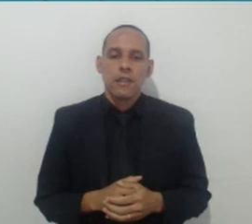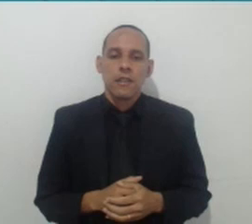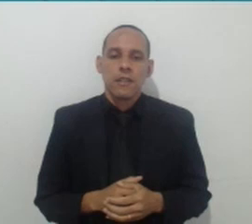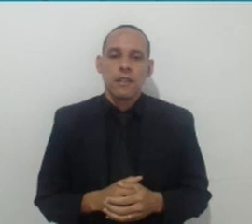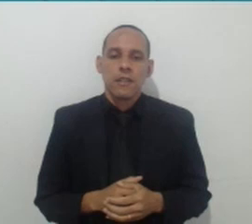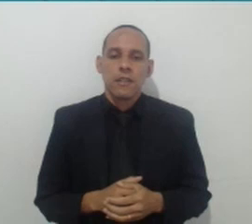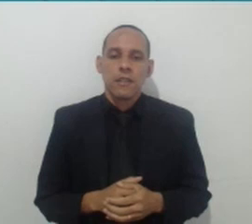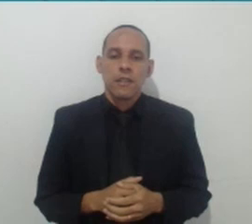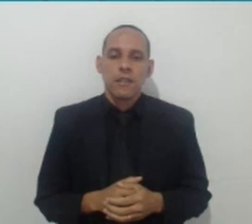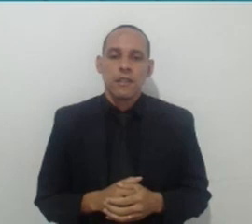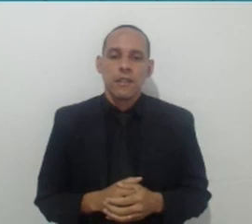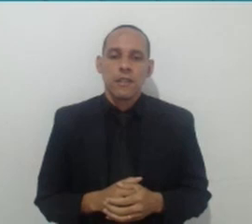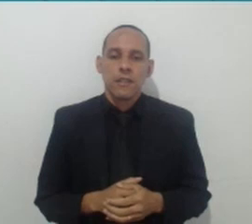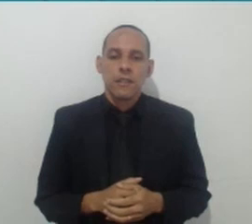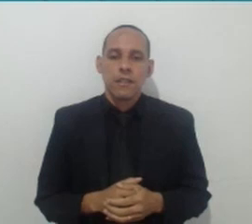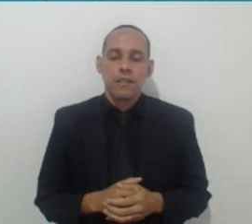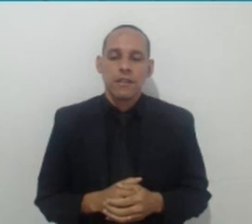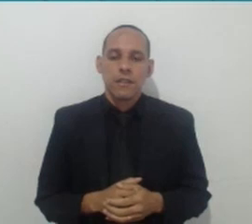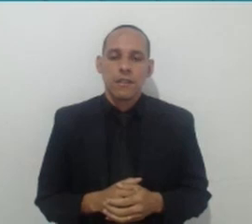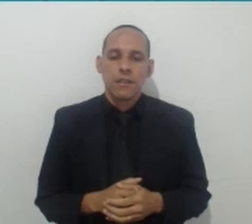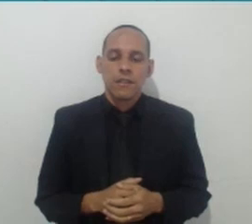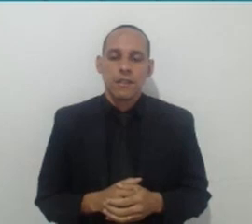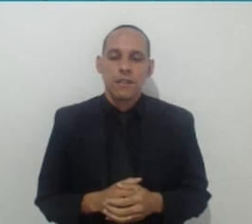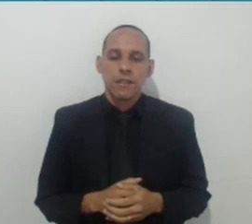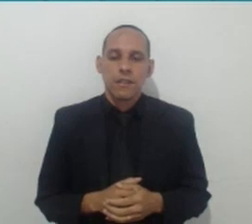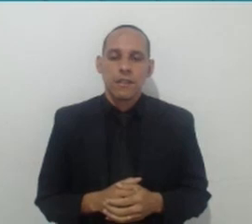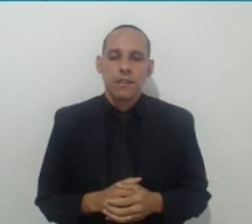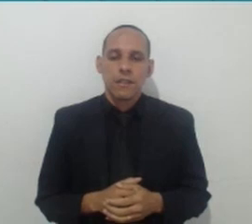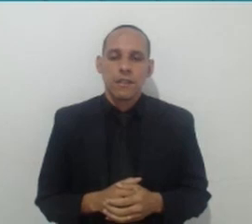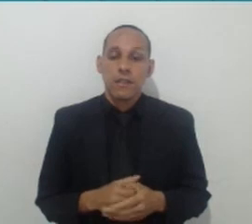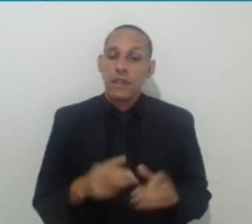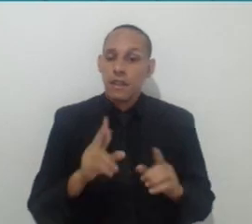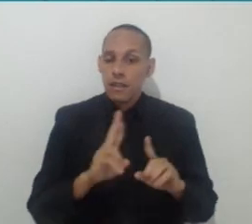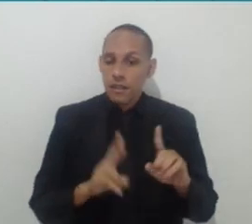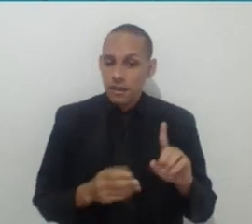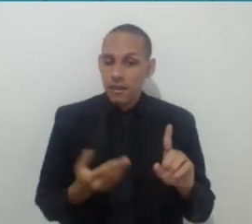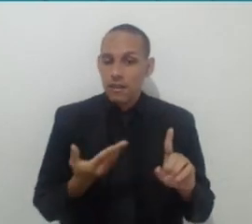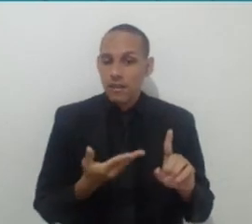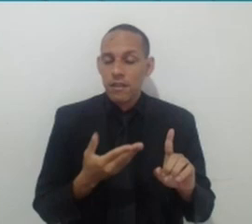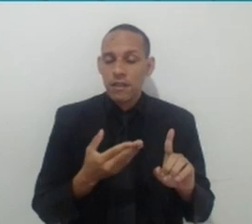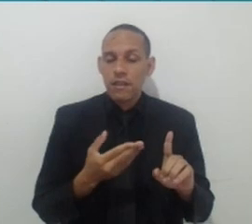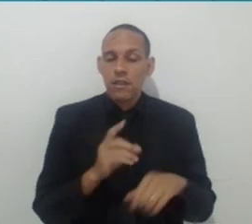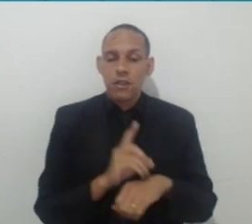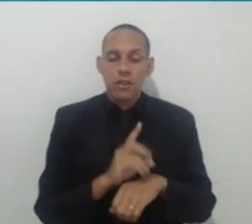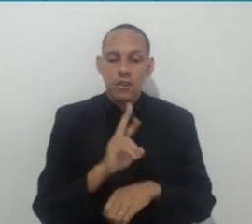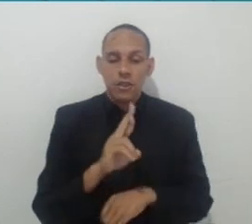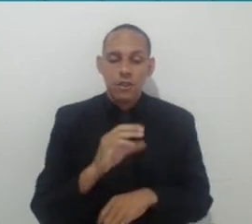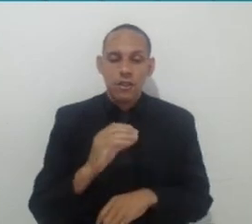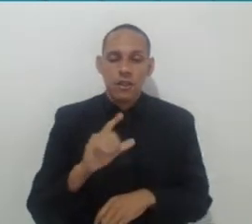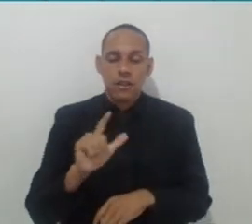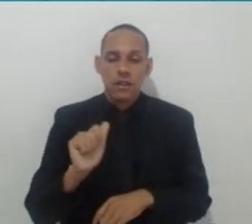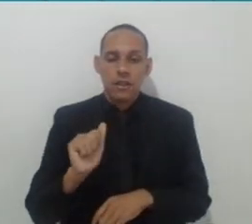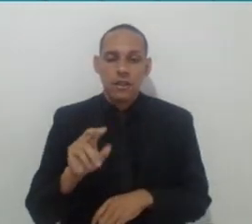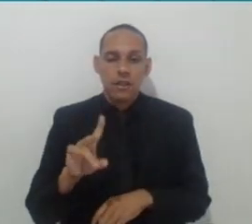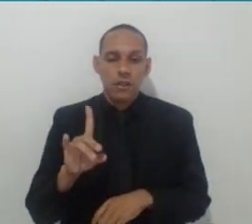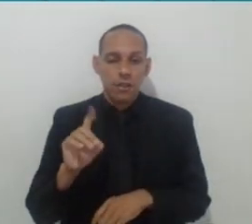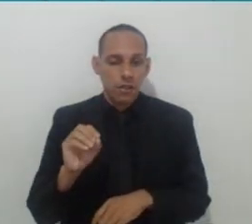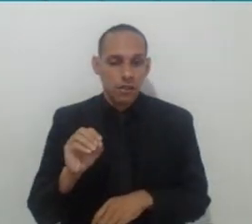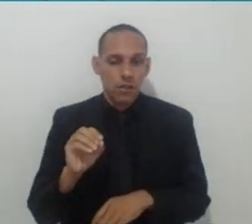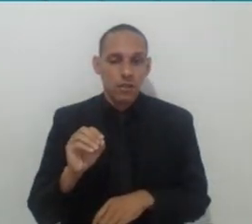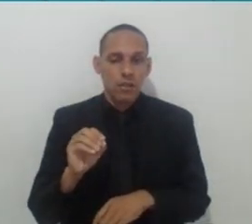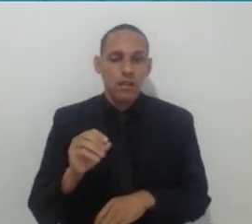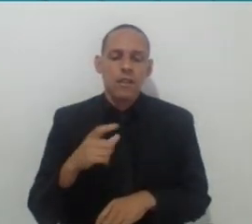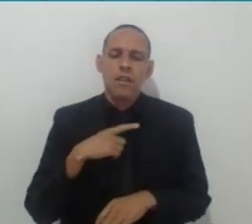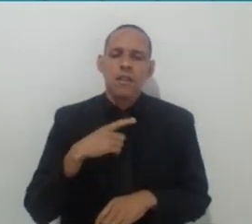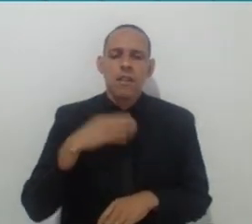Conforme o ilustre relator, né, doutor Cláudio, Em razão do extenso laje probatório